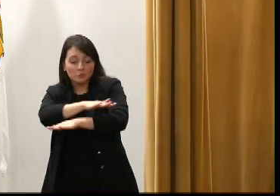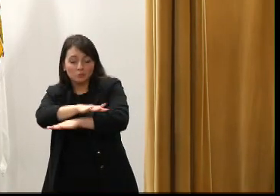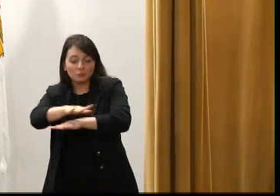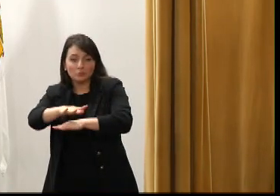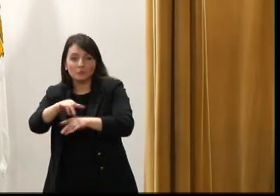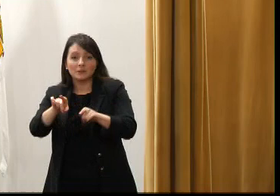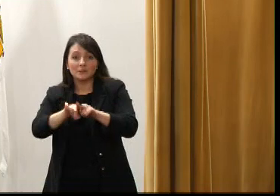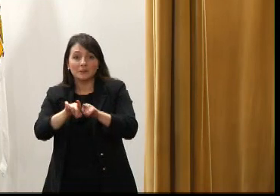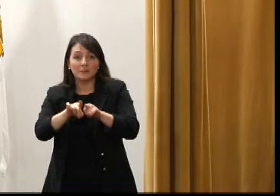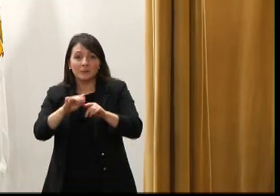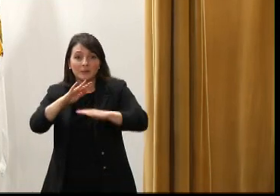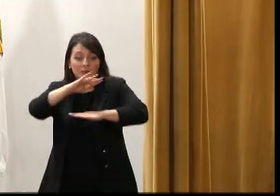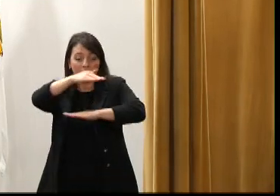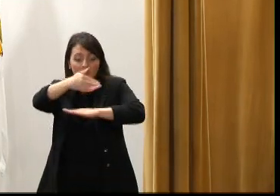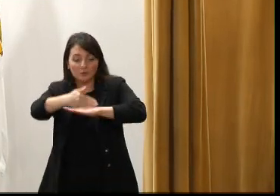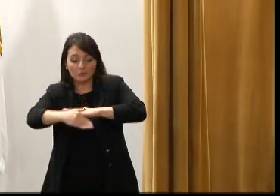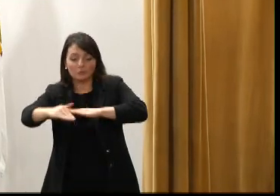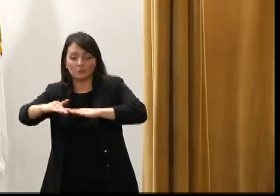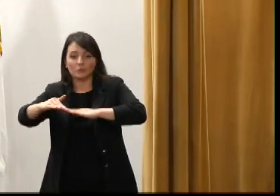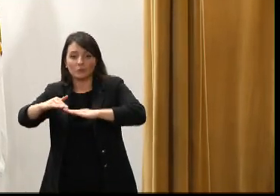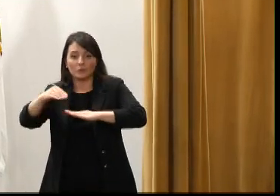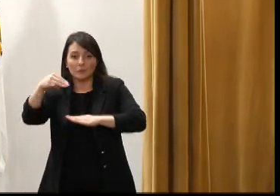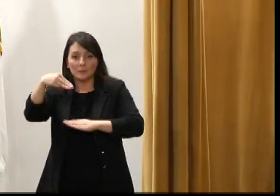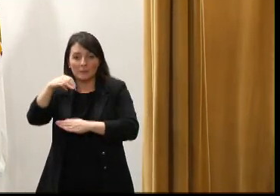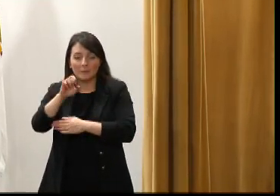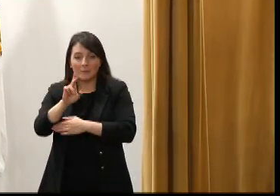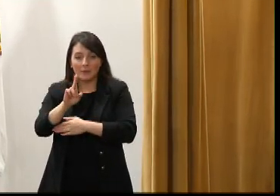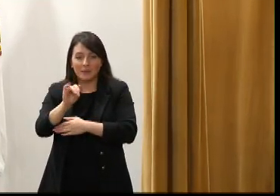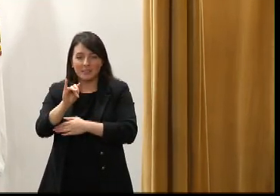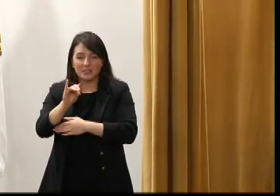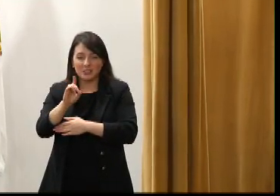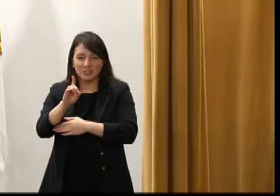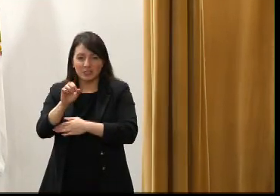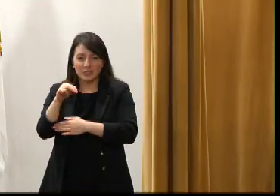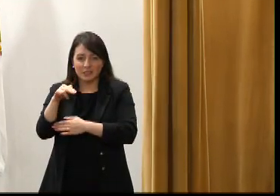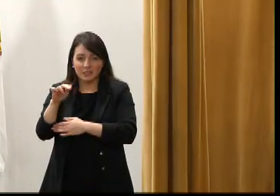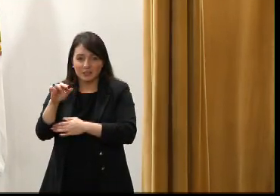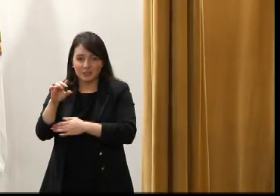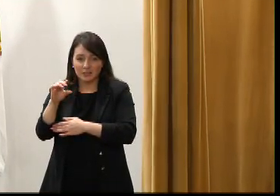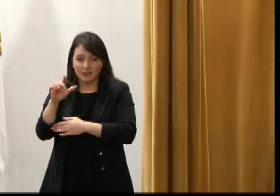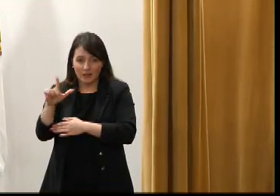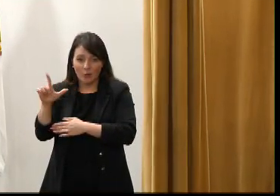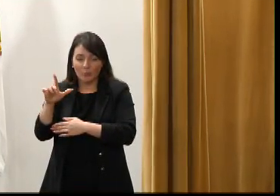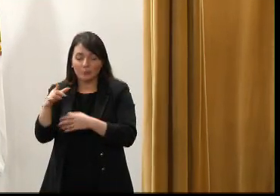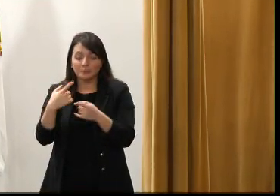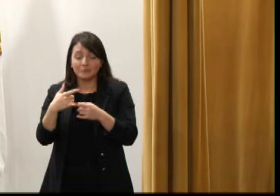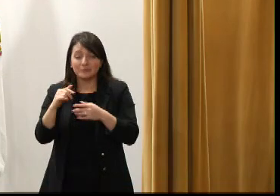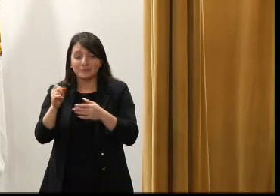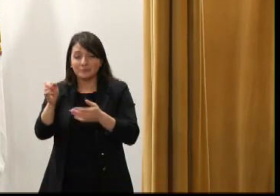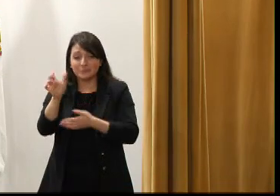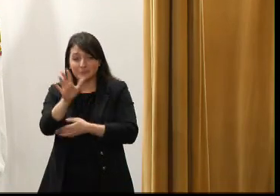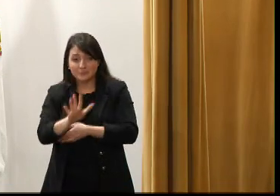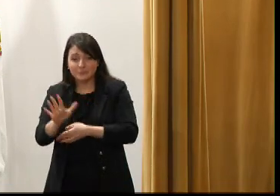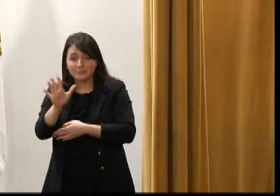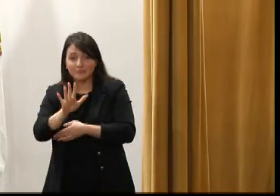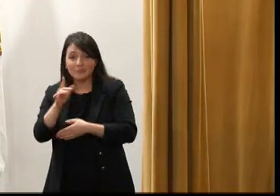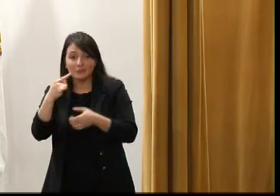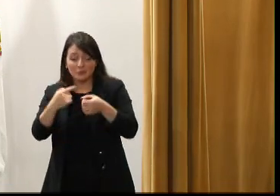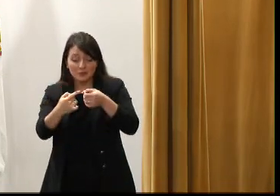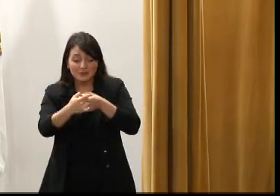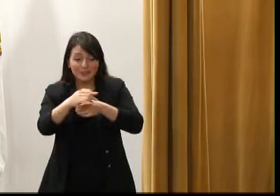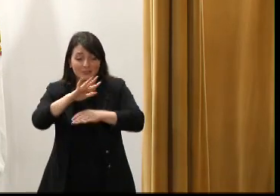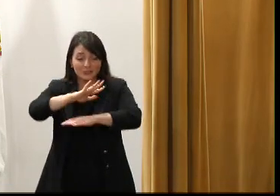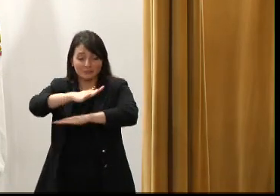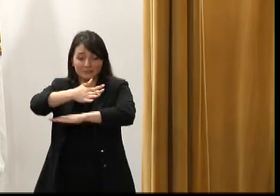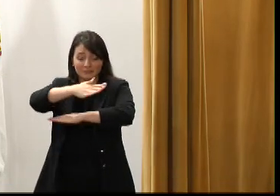gigantesco degrau que é o Planalto meridional. Né? Então, toda essa região metropolitana é uma região de terras baixas